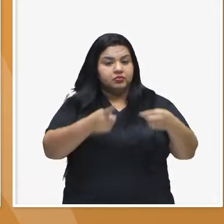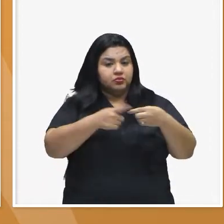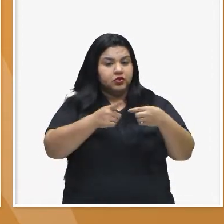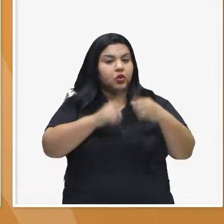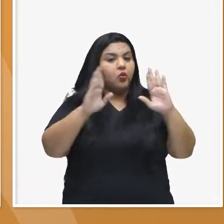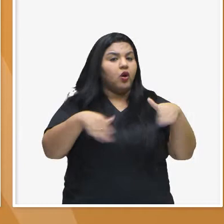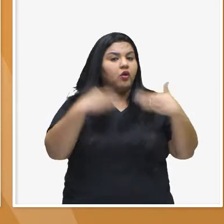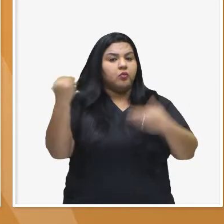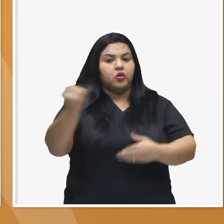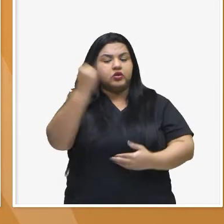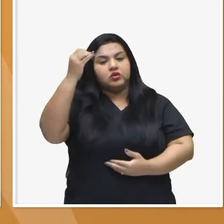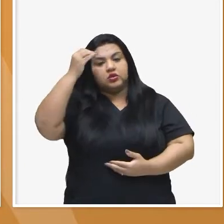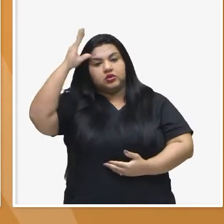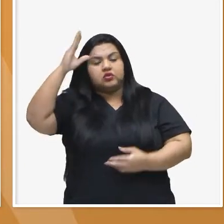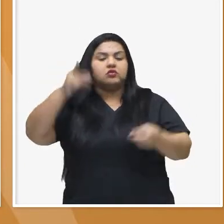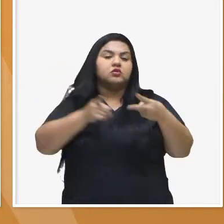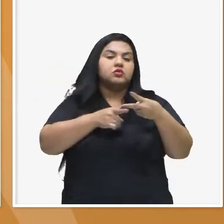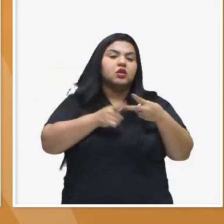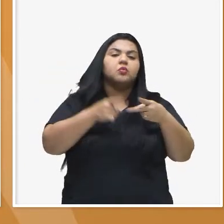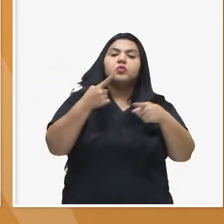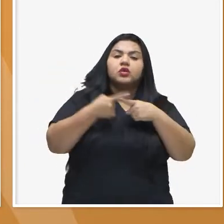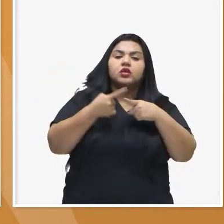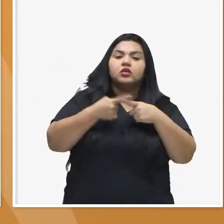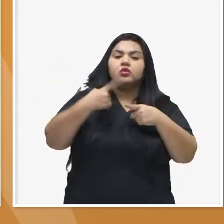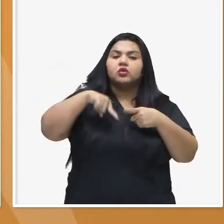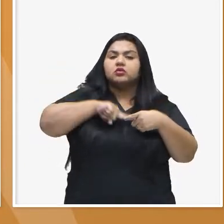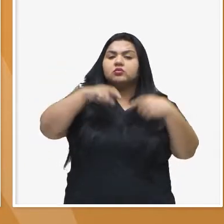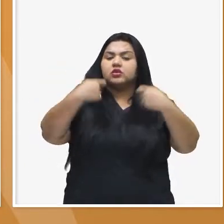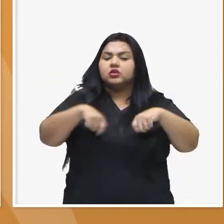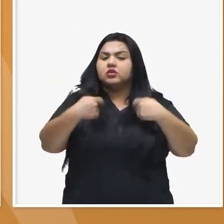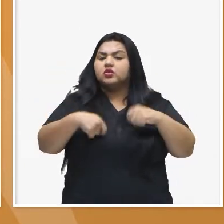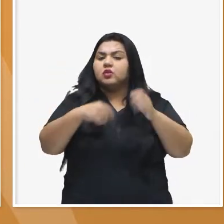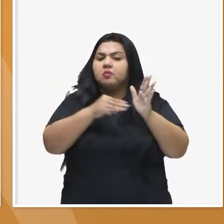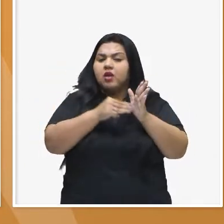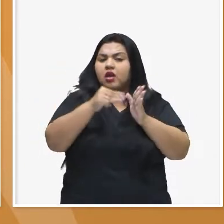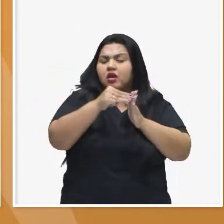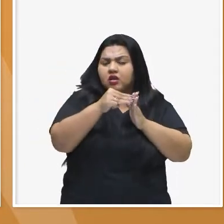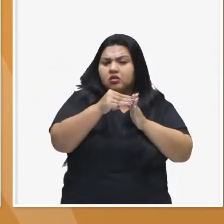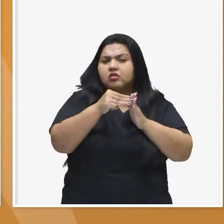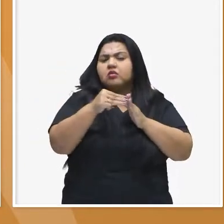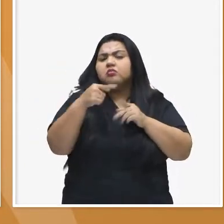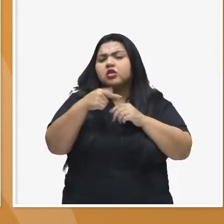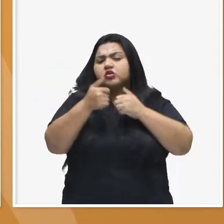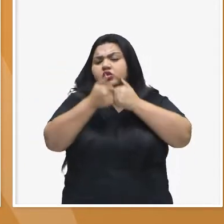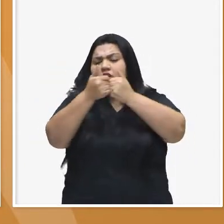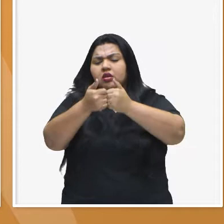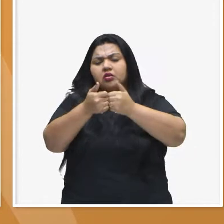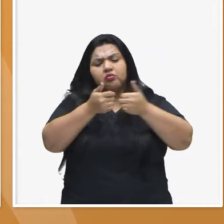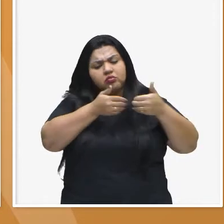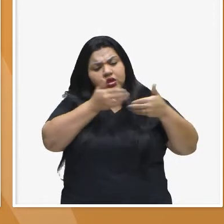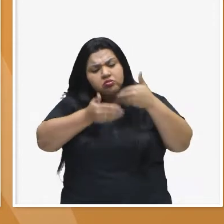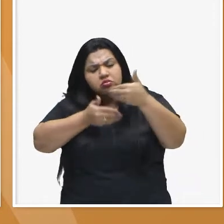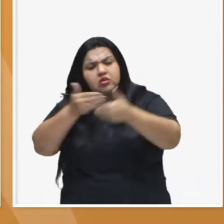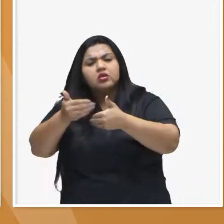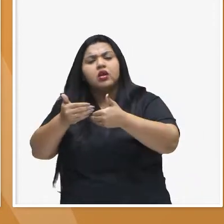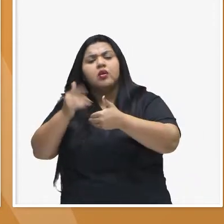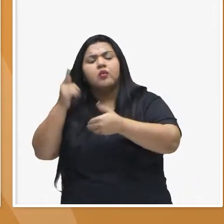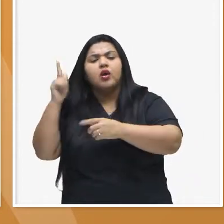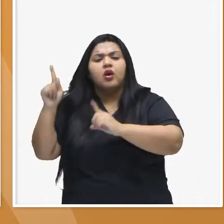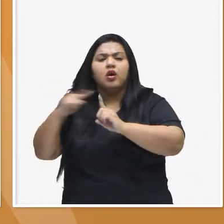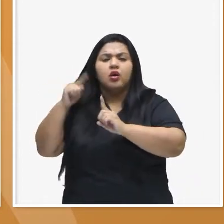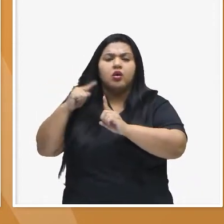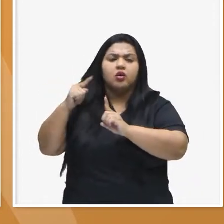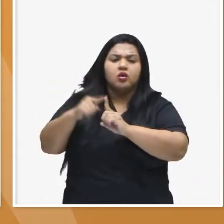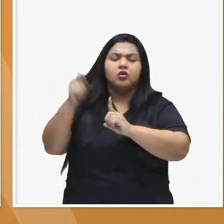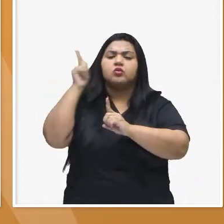conhecimento e por que nós precisamos de um método, né? Nós precisamos seguir um caminho para alcançar